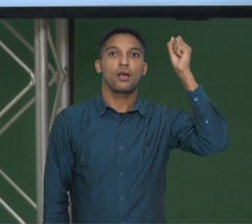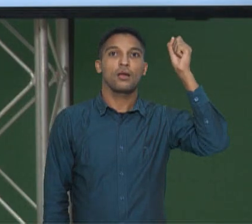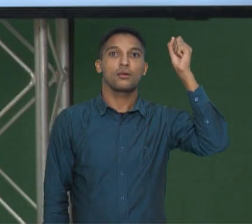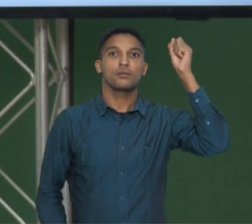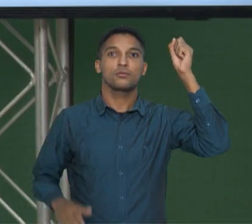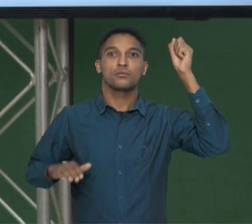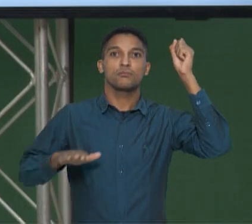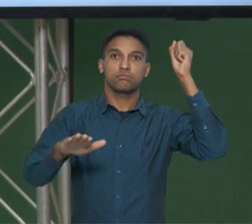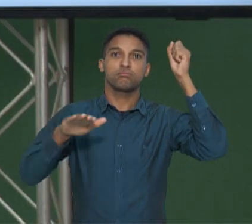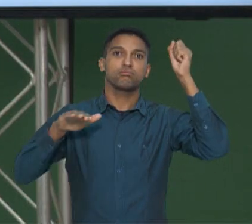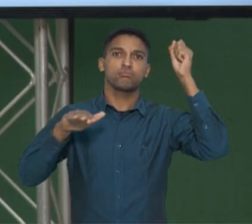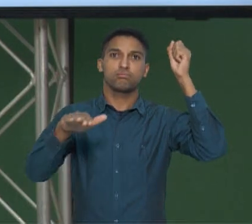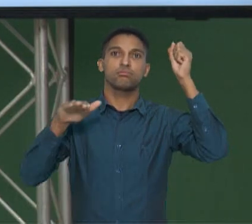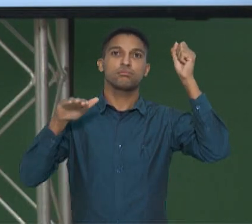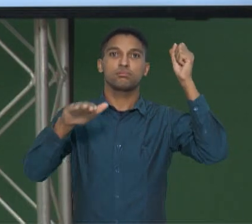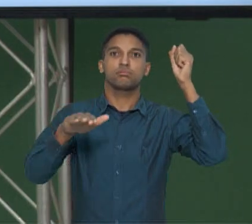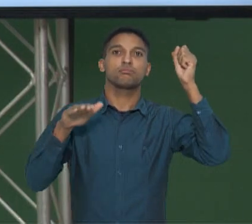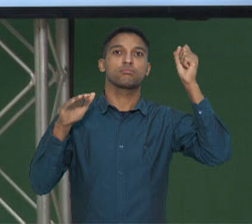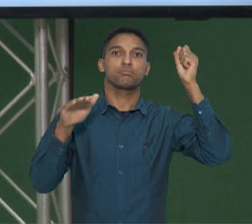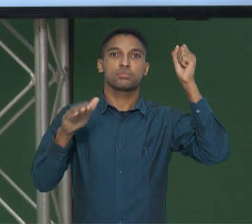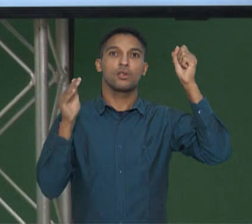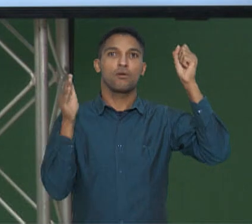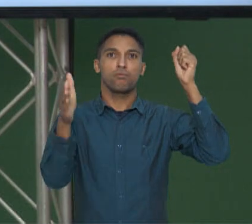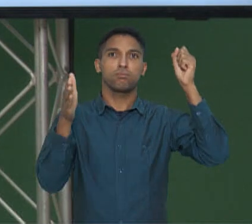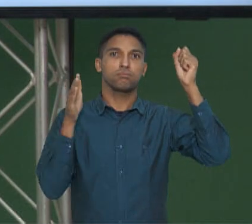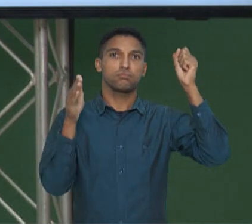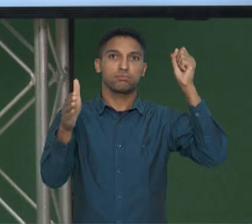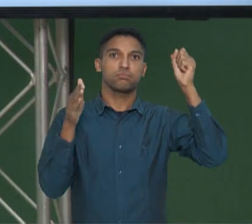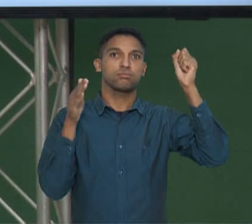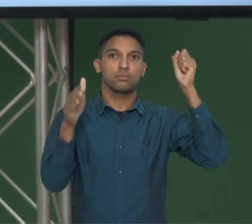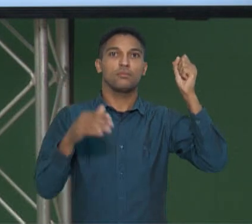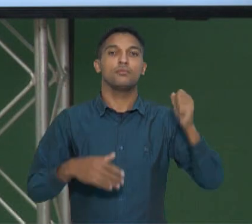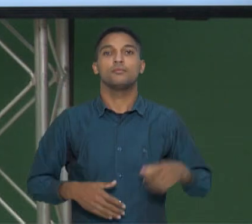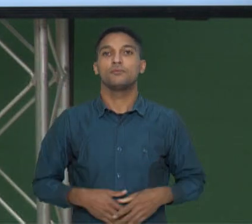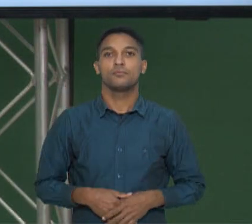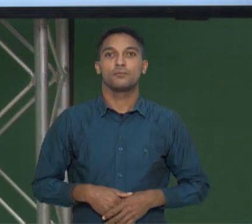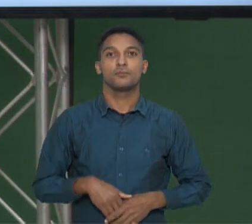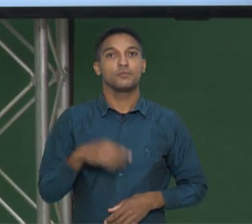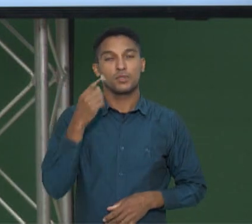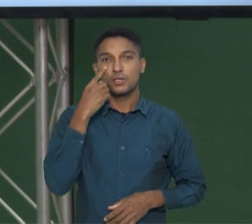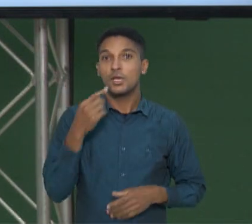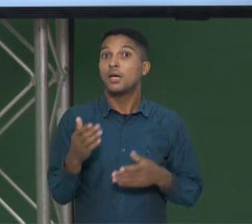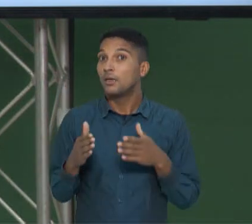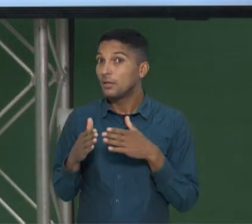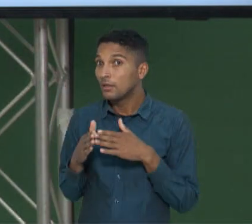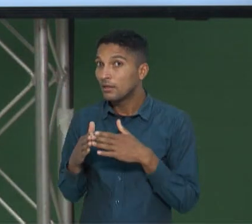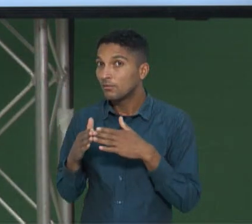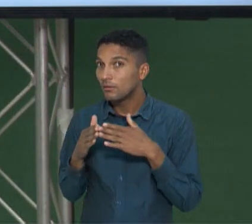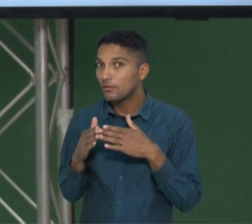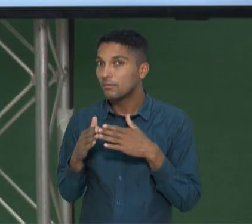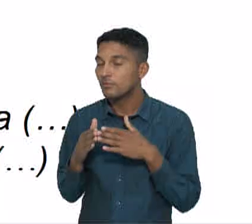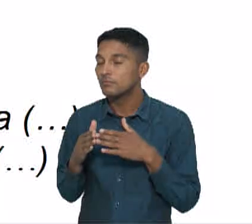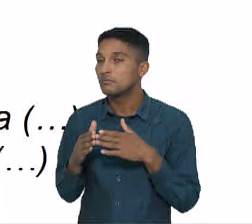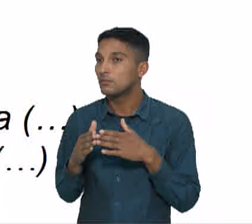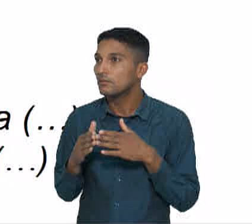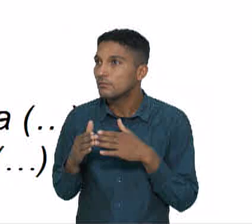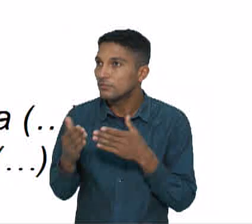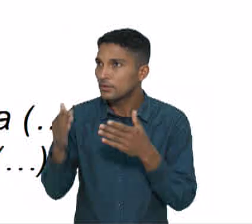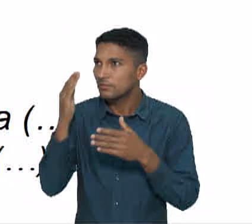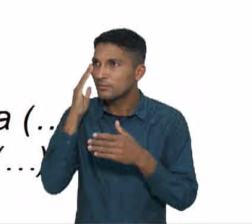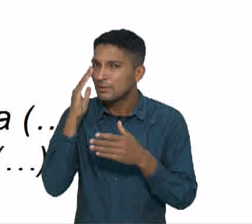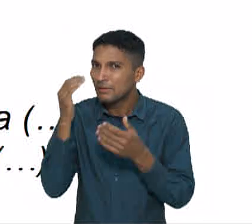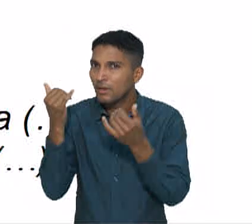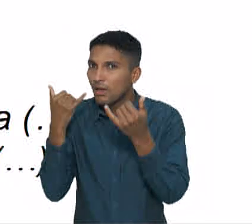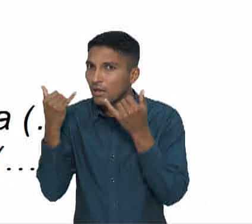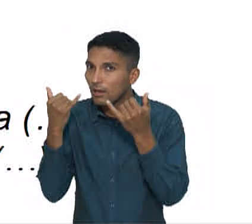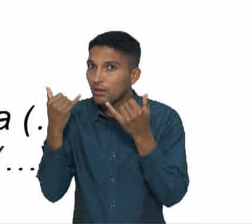nas viagens, né? Por favor, seja gentil, né? Tenha gentileza ao pedir a informação. Quando sale